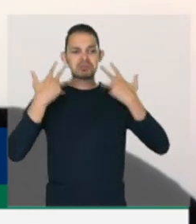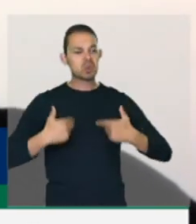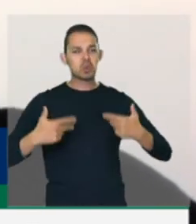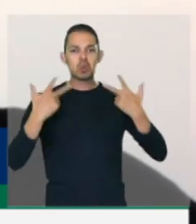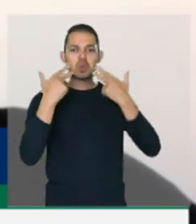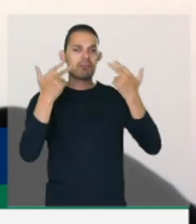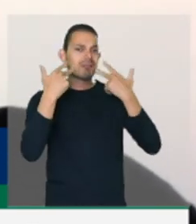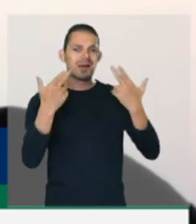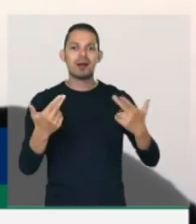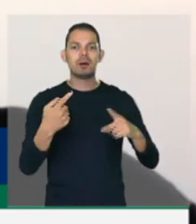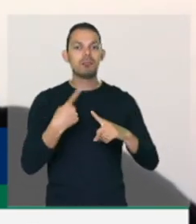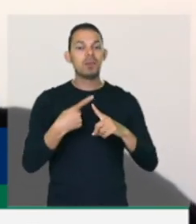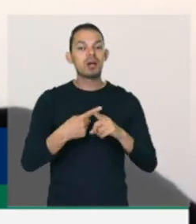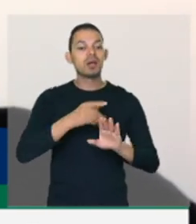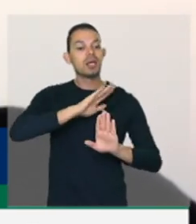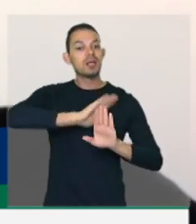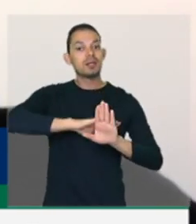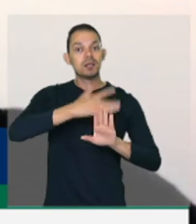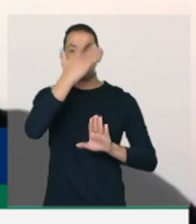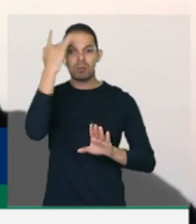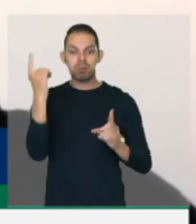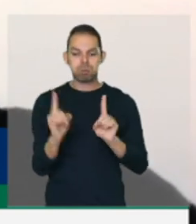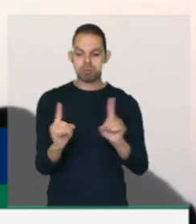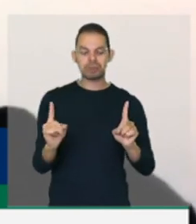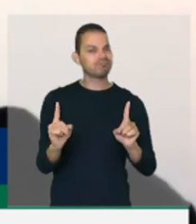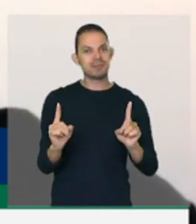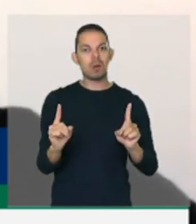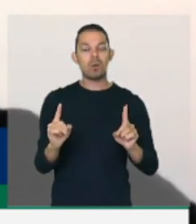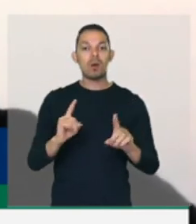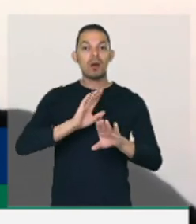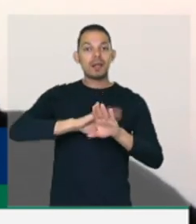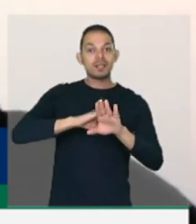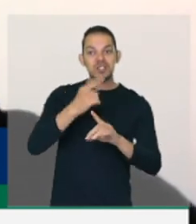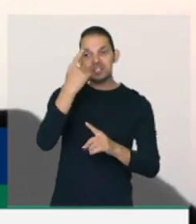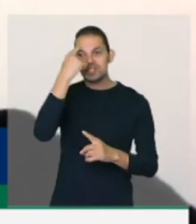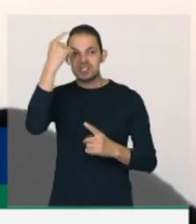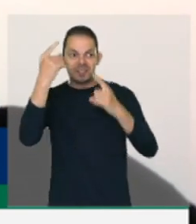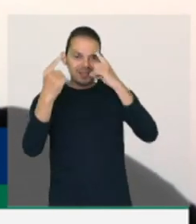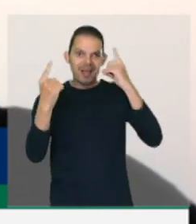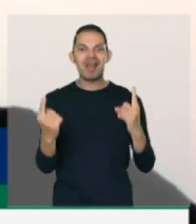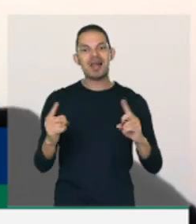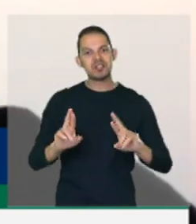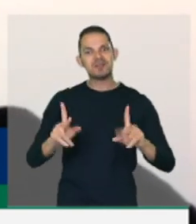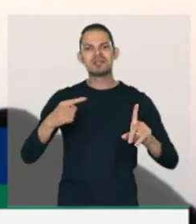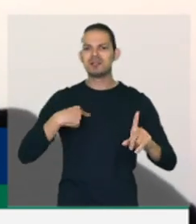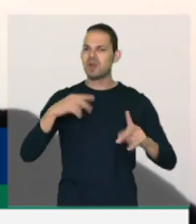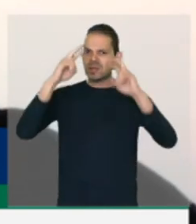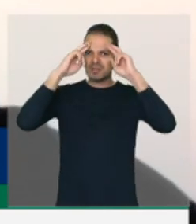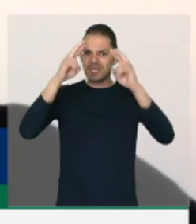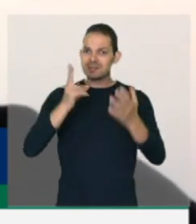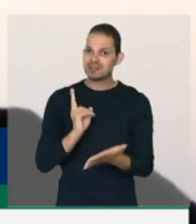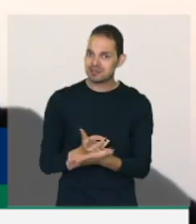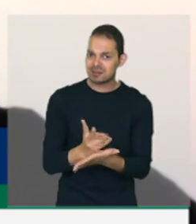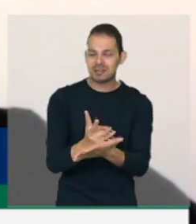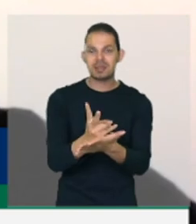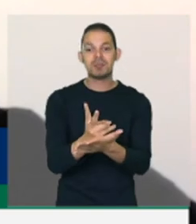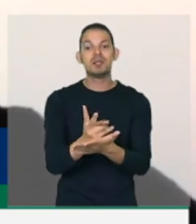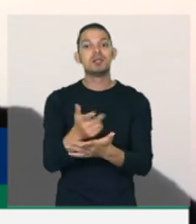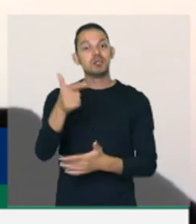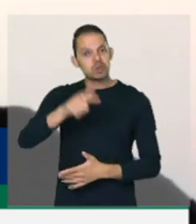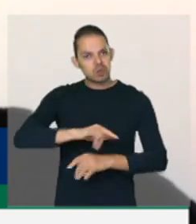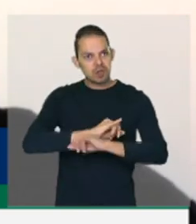porque não existe a ideologia de pessoa para pessoa, mas de ideia para ideia. Isso eu sempre respeitei e sempre vou respeitar. Ainda reconheço mais